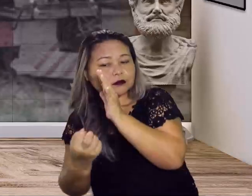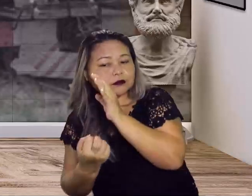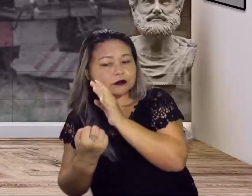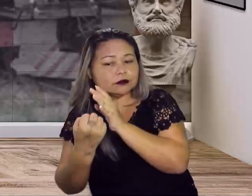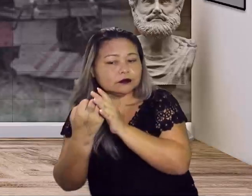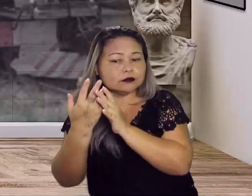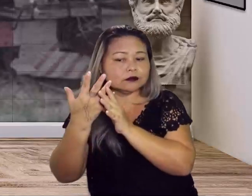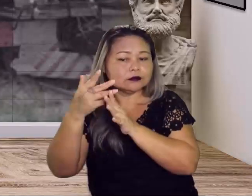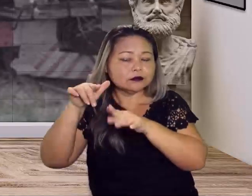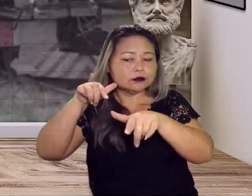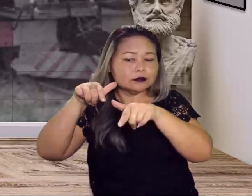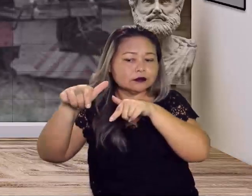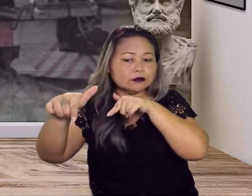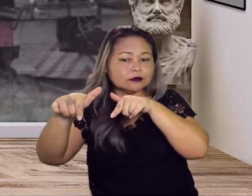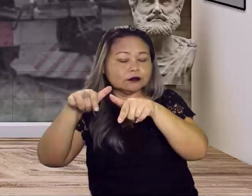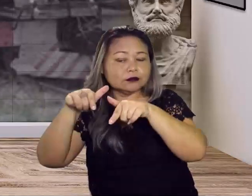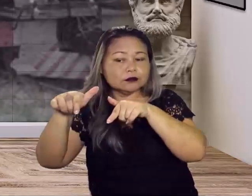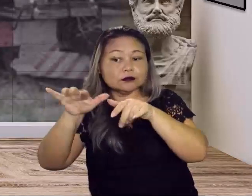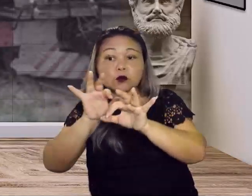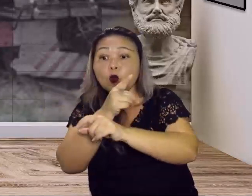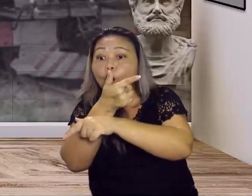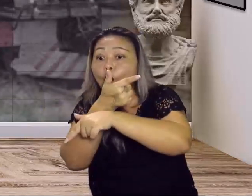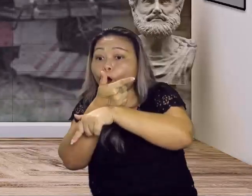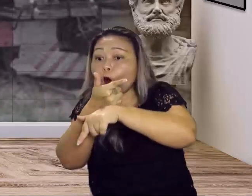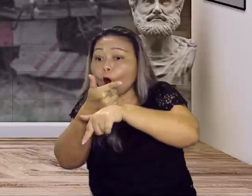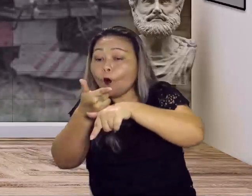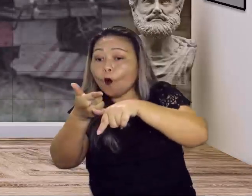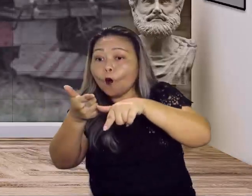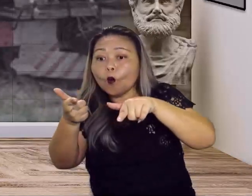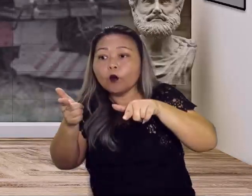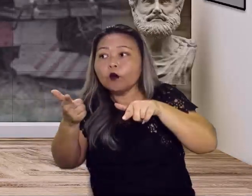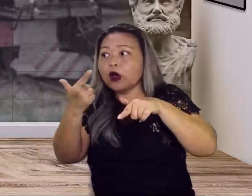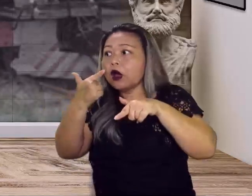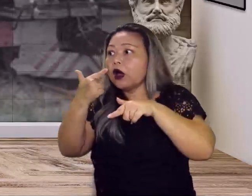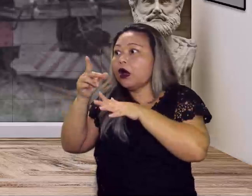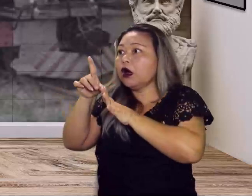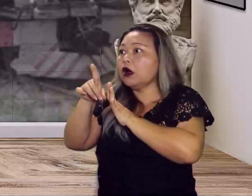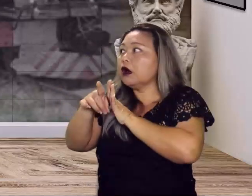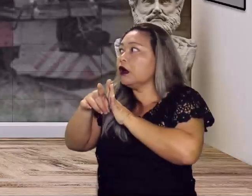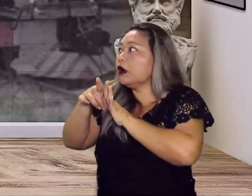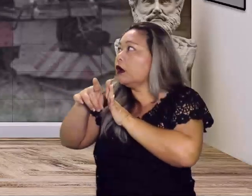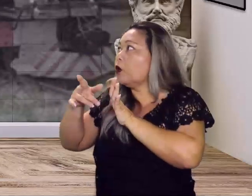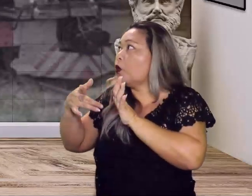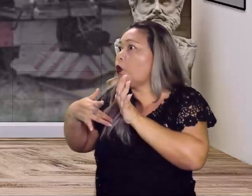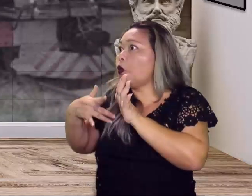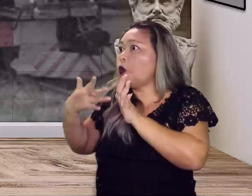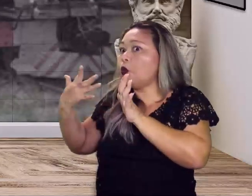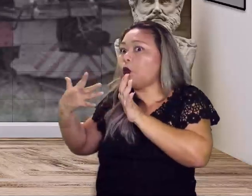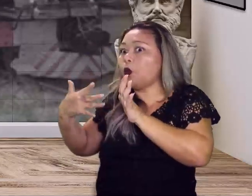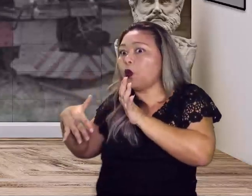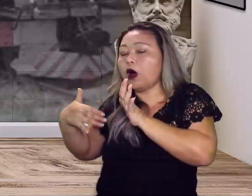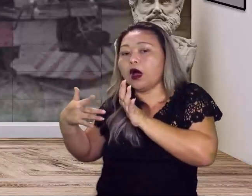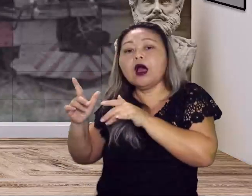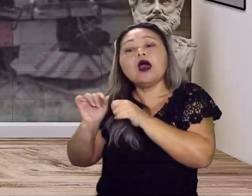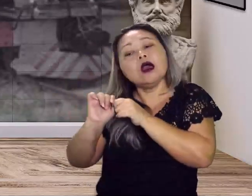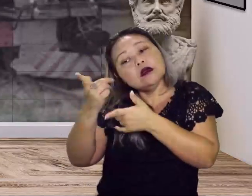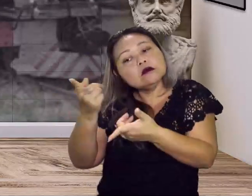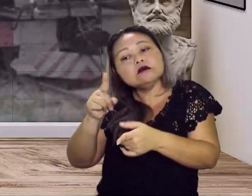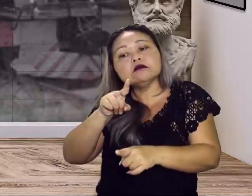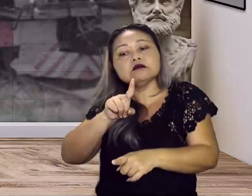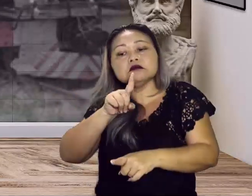trabalhando nesse trem sem ninguém? Você viu o trem sozinho, né, ele saindo? São mitologias que podem ser criadas,